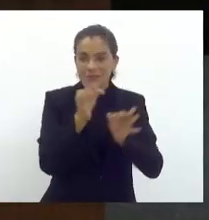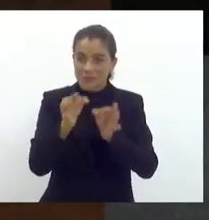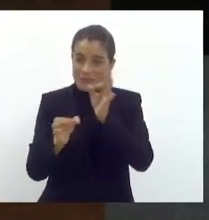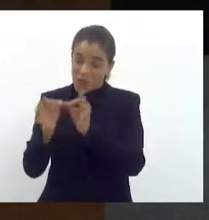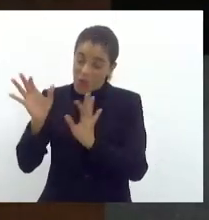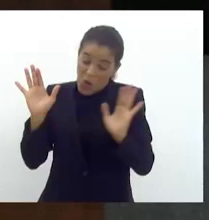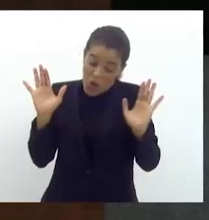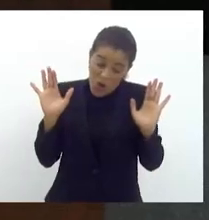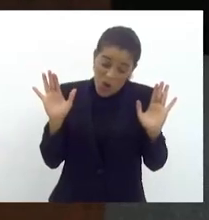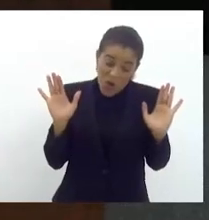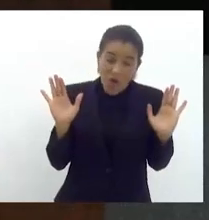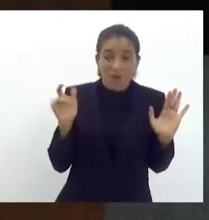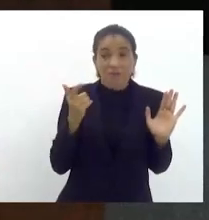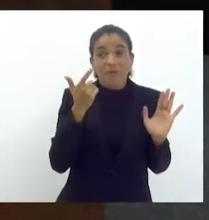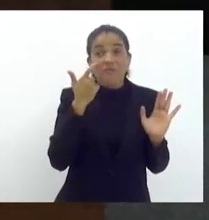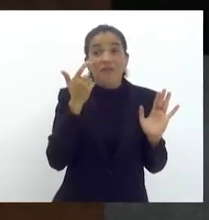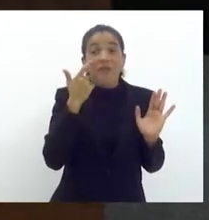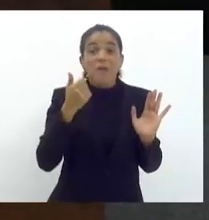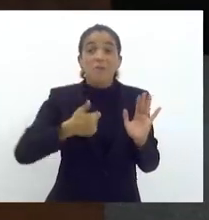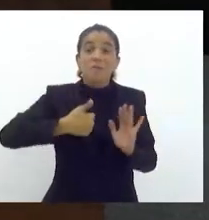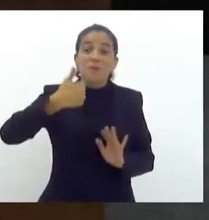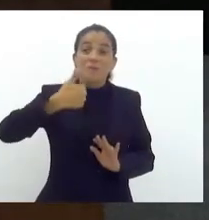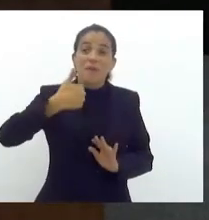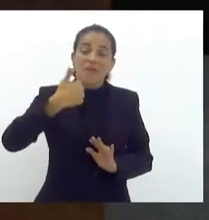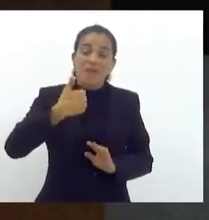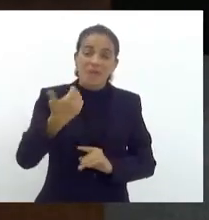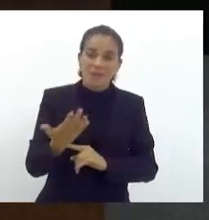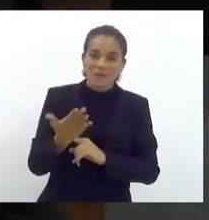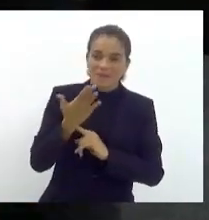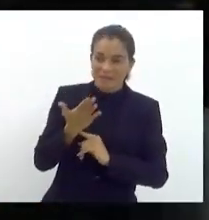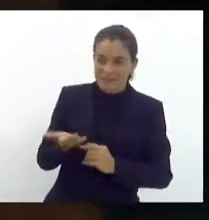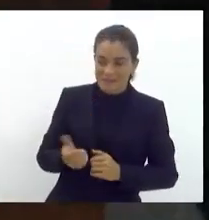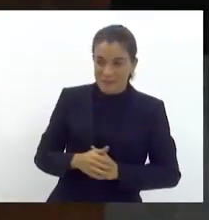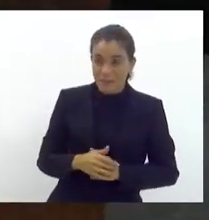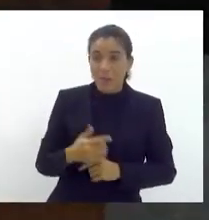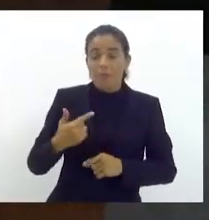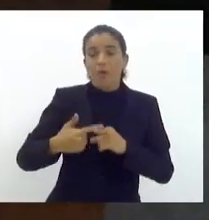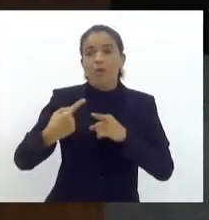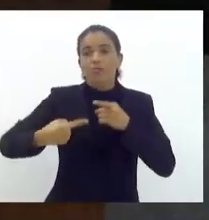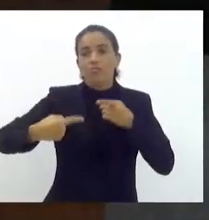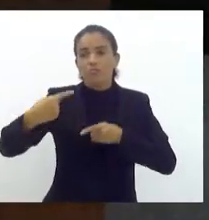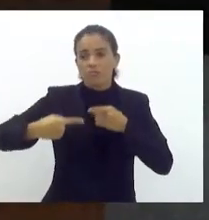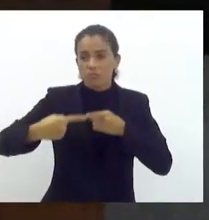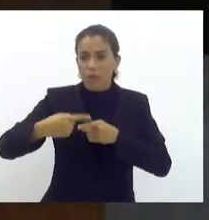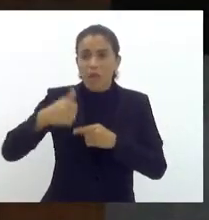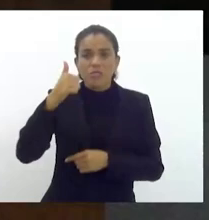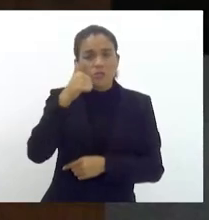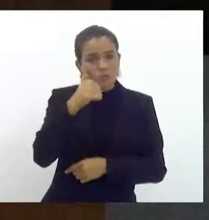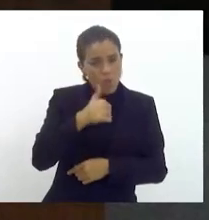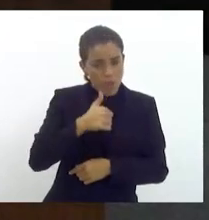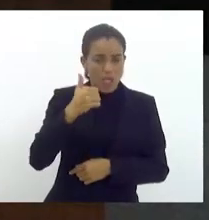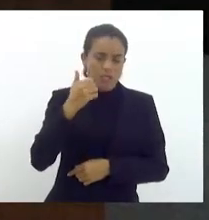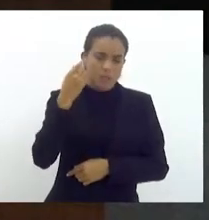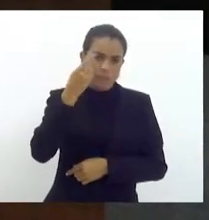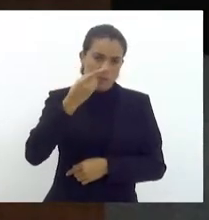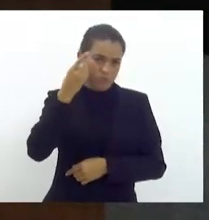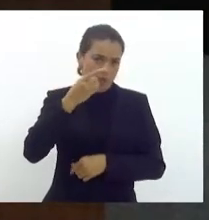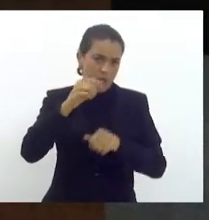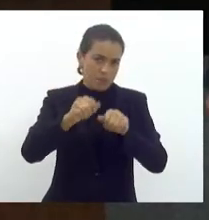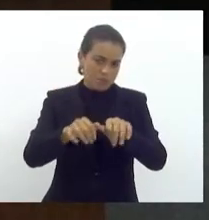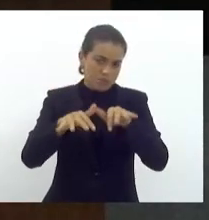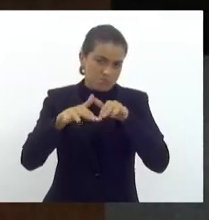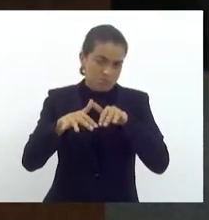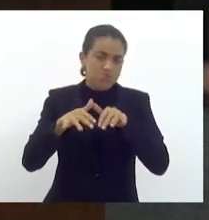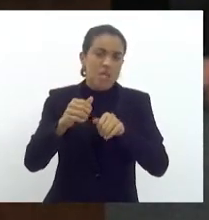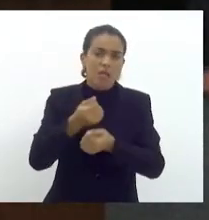quem Vamos ver quem vai ser o primeiro beneficiar porque esse é um debate os dentes que as mulheres parlamentares também tem trazido